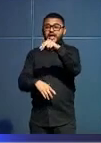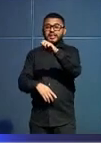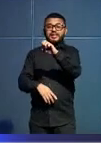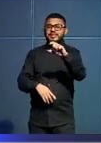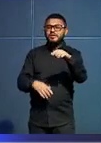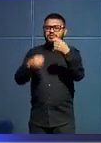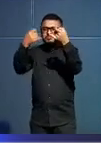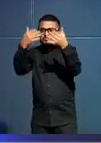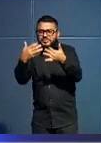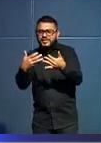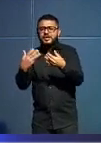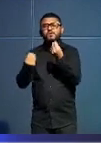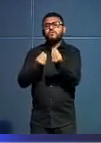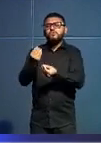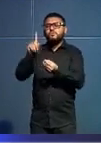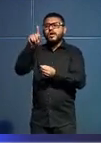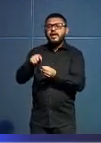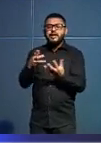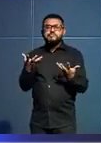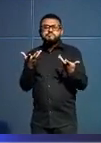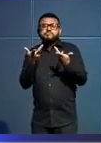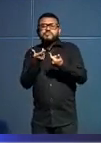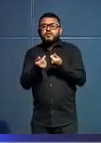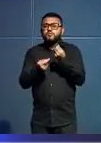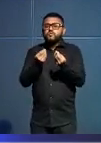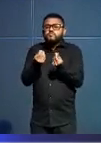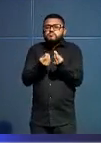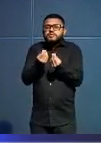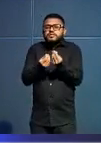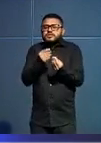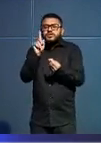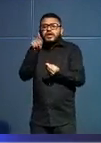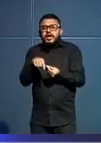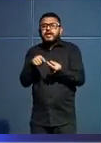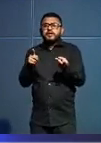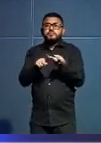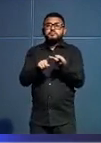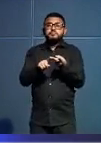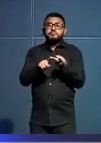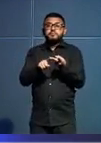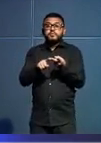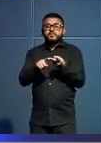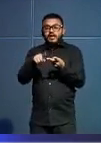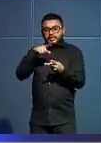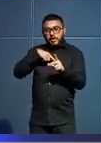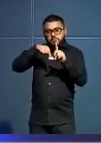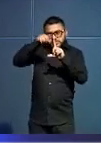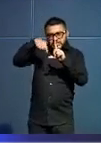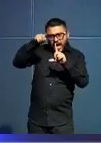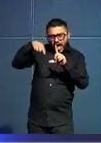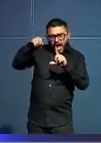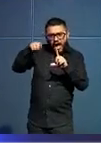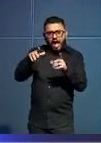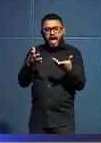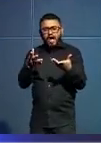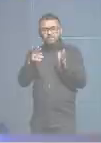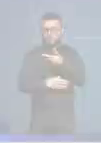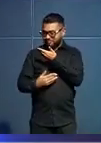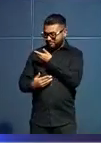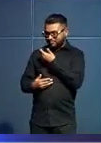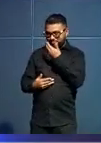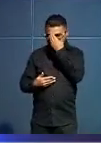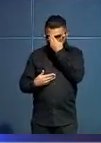conta um pouquinho para gente como é que a qualidade apurada na pesquisa depois vai aparecer como indicadores na parte de